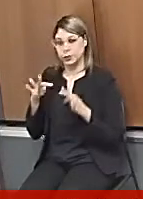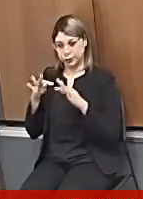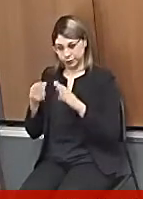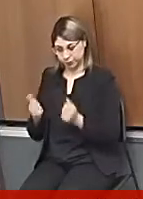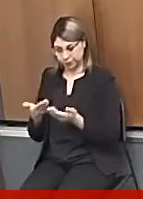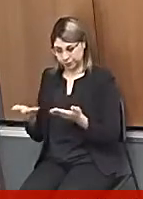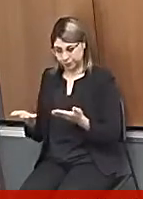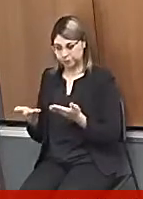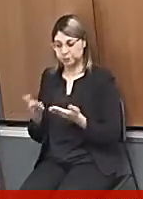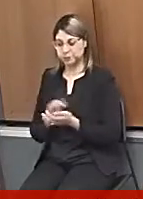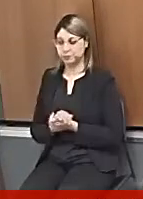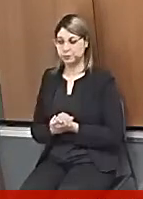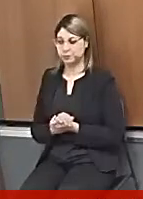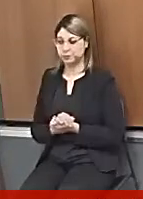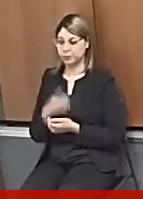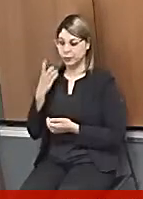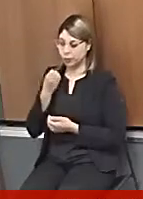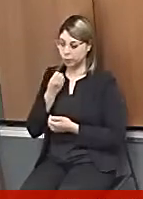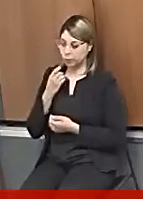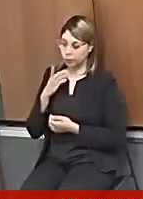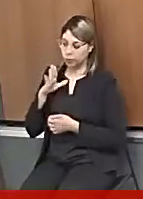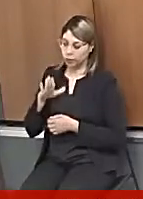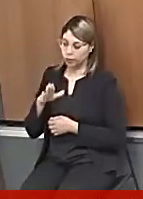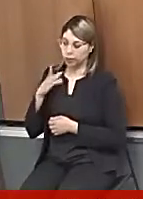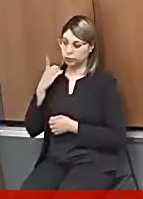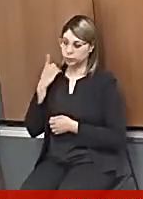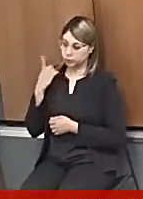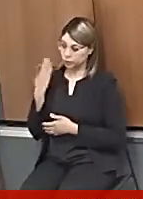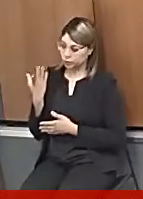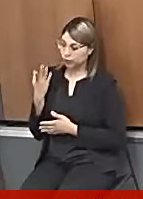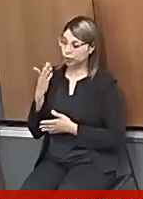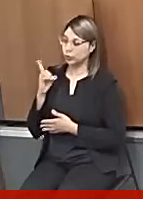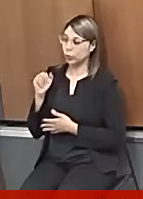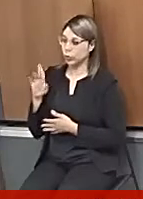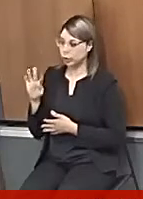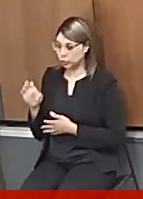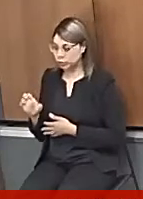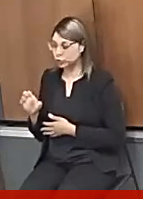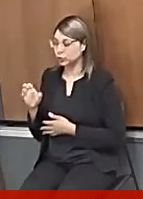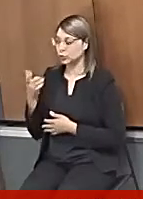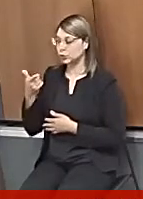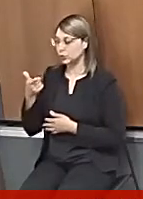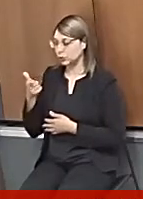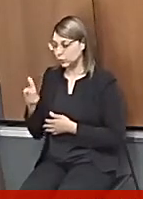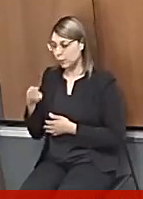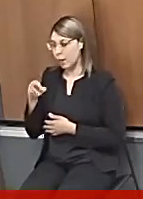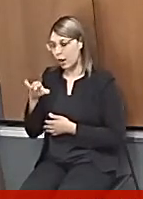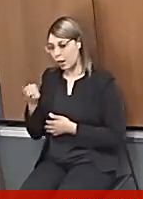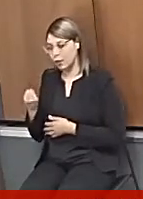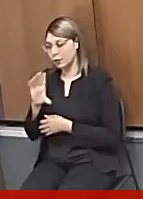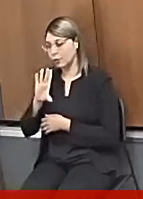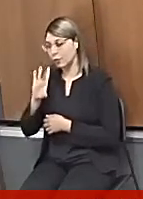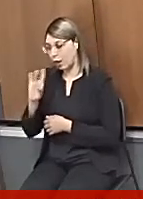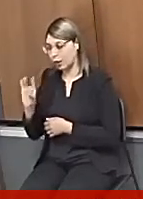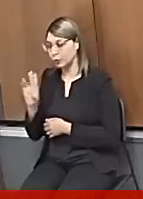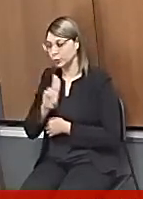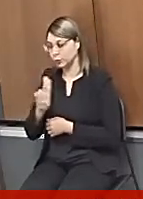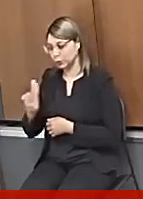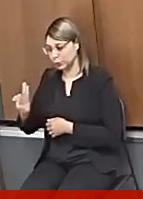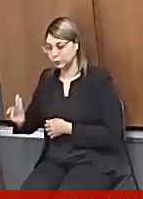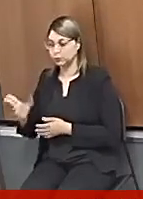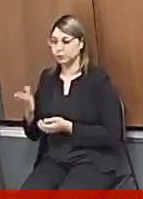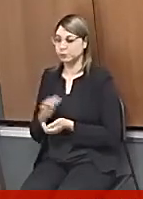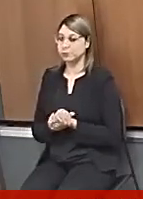todos reportagem de talita duarte deputada rosângela mário giannini e ana cleide é é